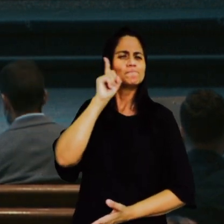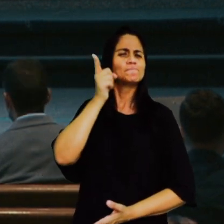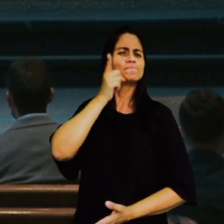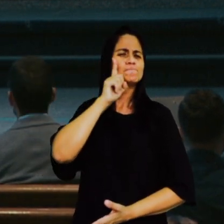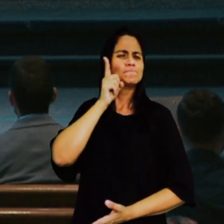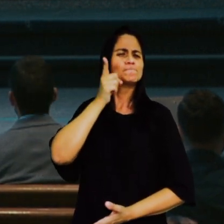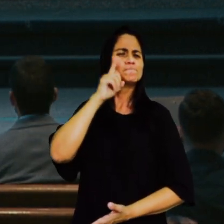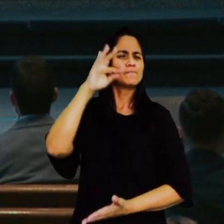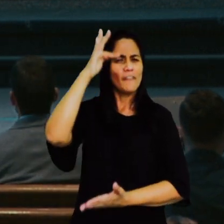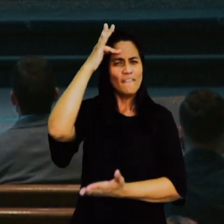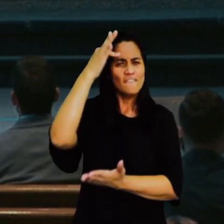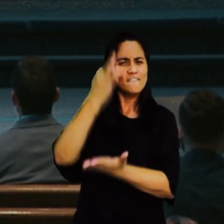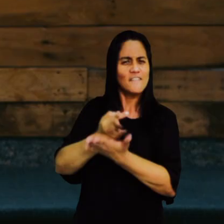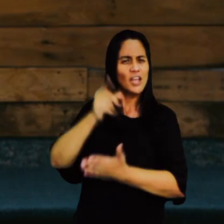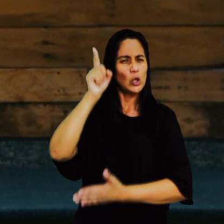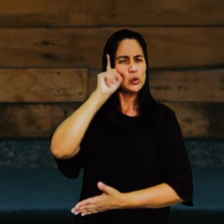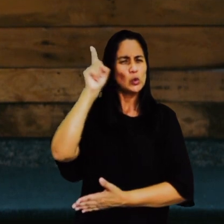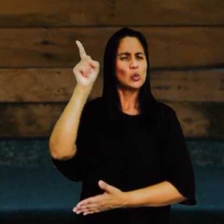Viver